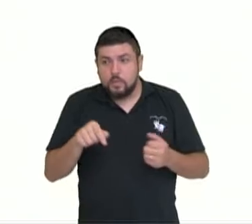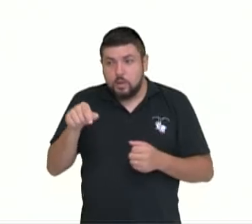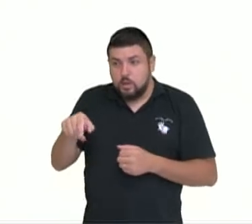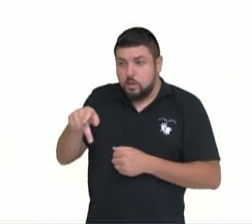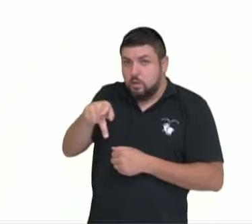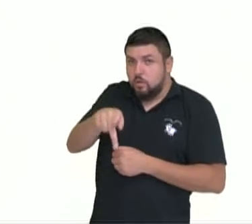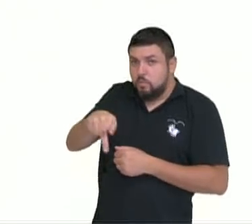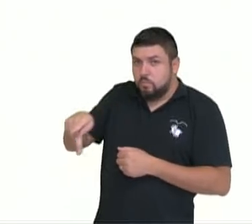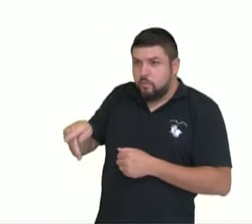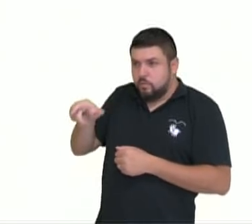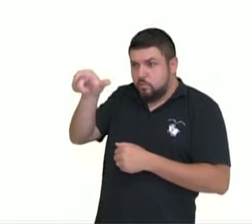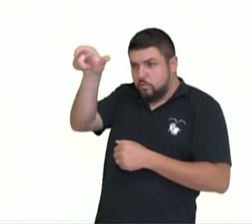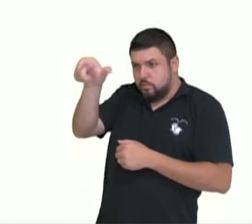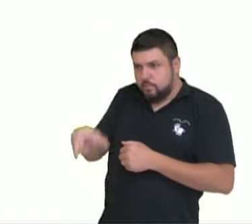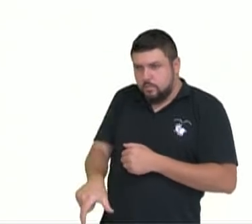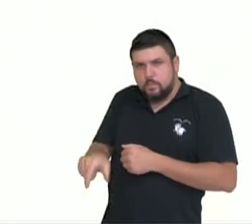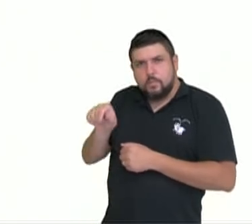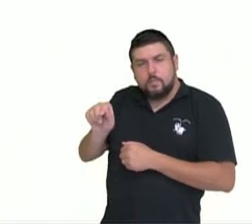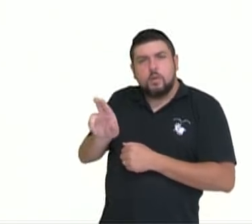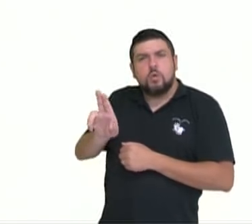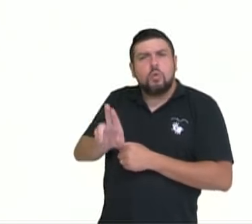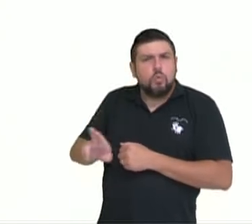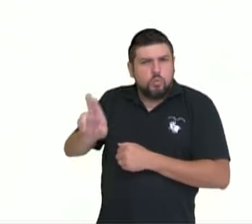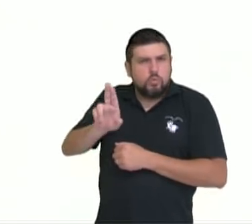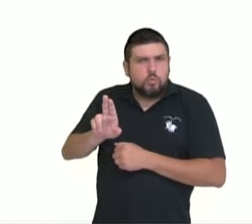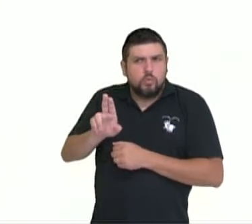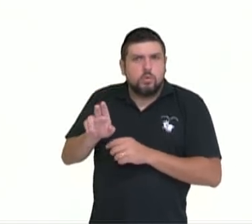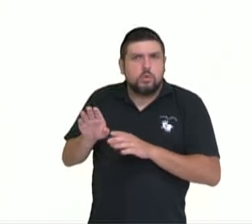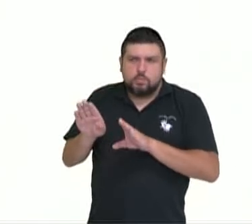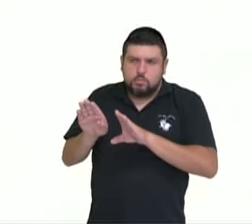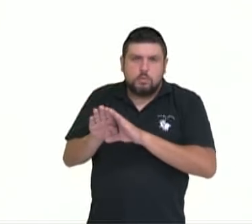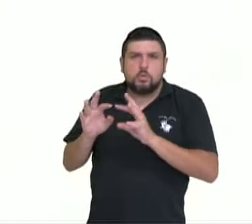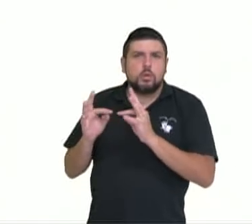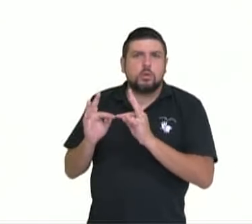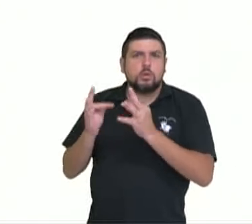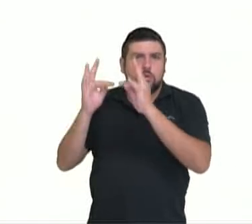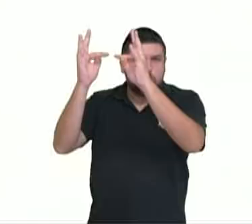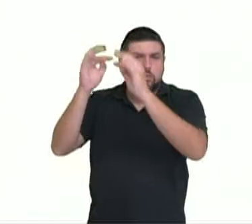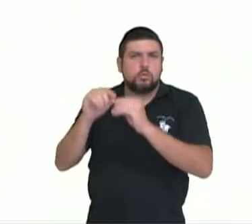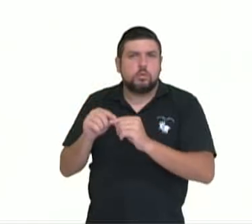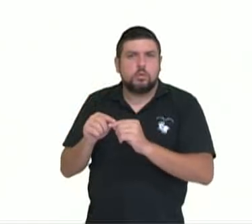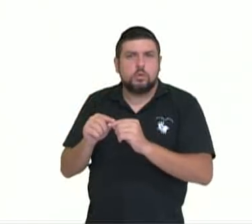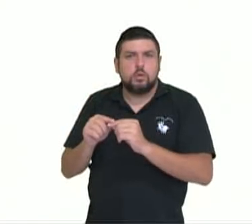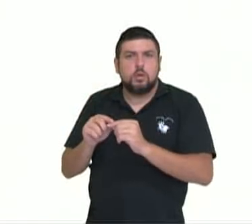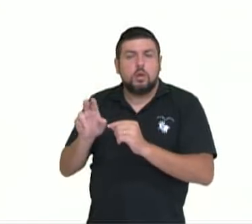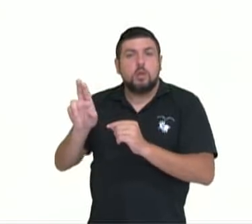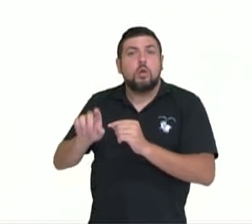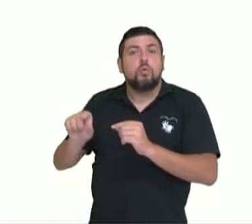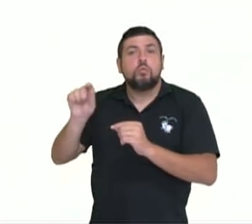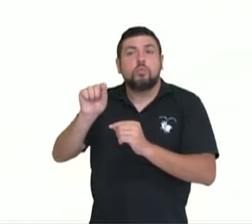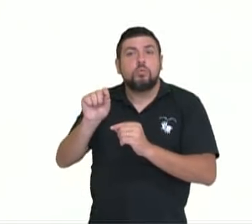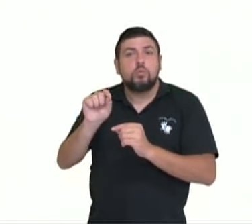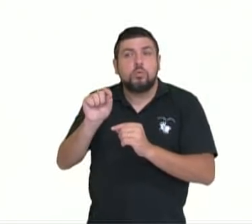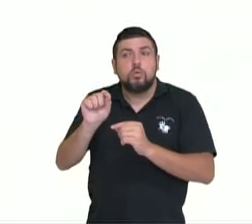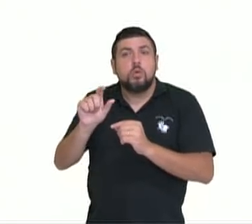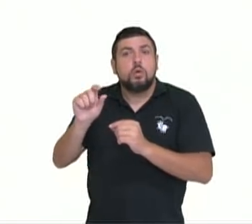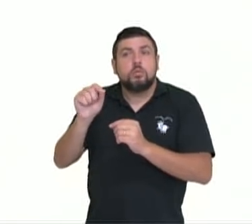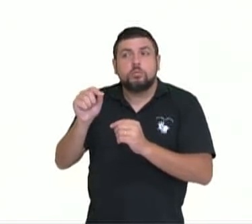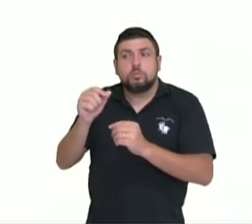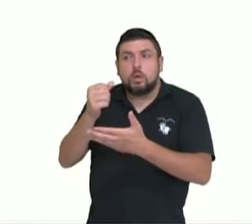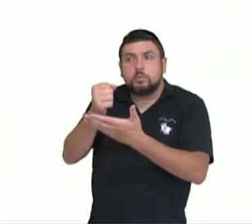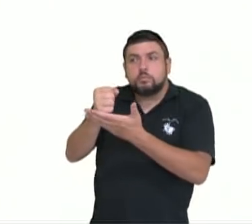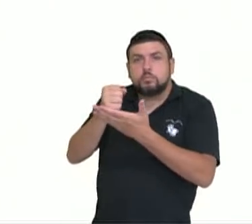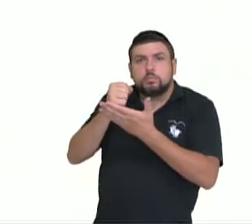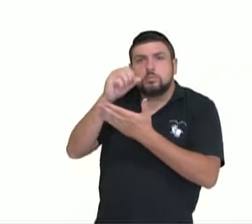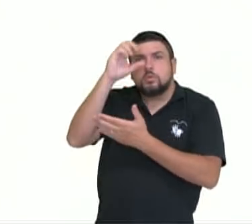essa do nosso smartphone, tá? Quando ela realmente fizer a diferença nesse processo de aprendizagem,